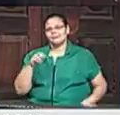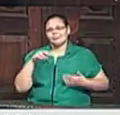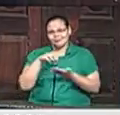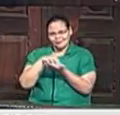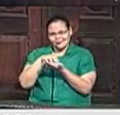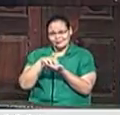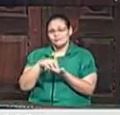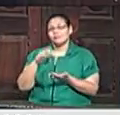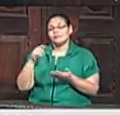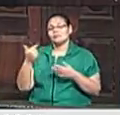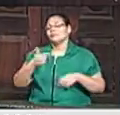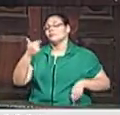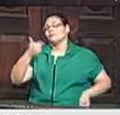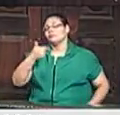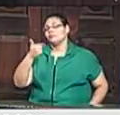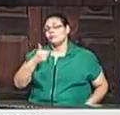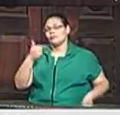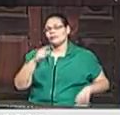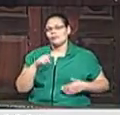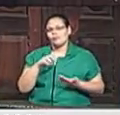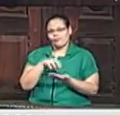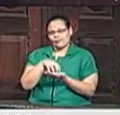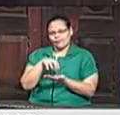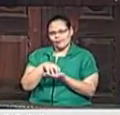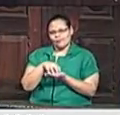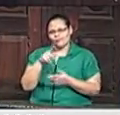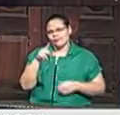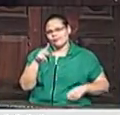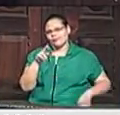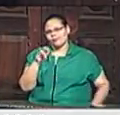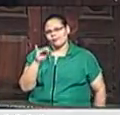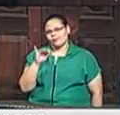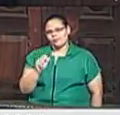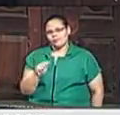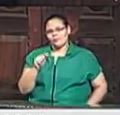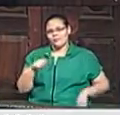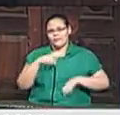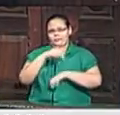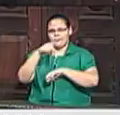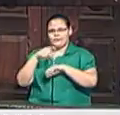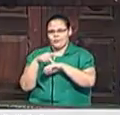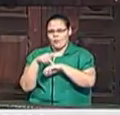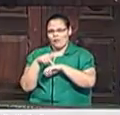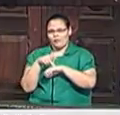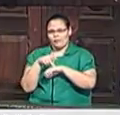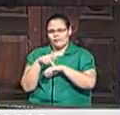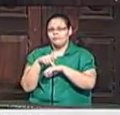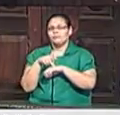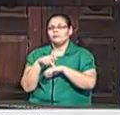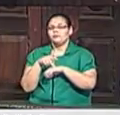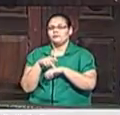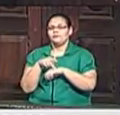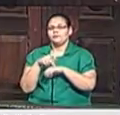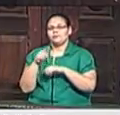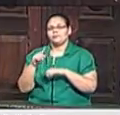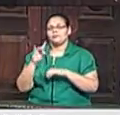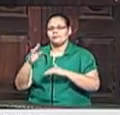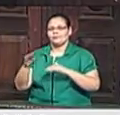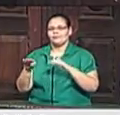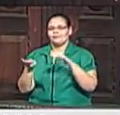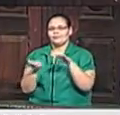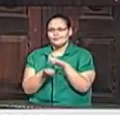segundo órgão previdenciário do país, estando abaixo